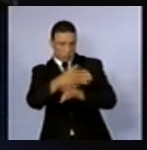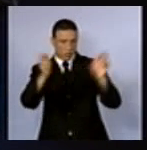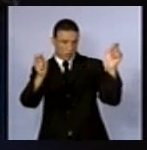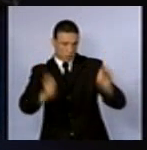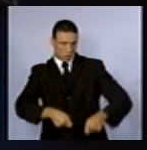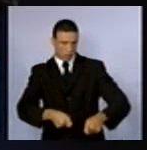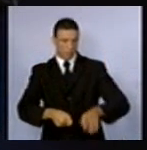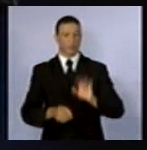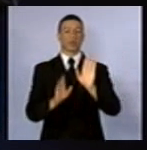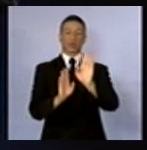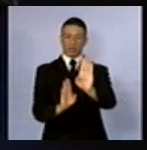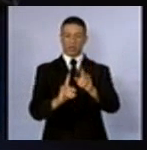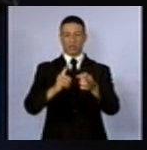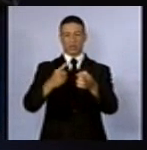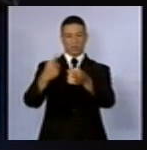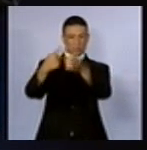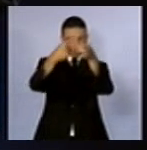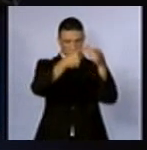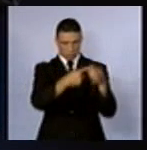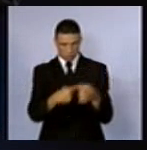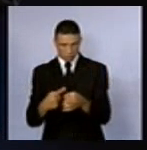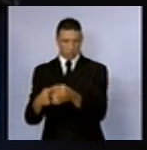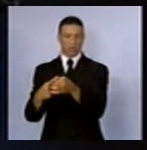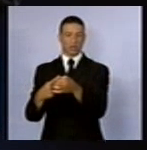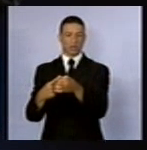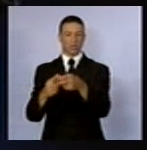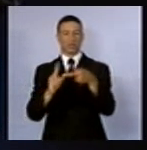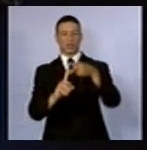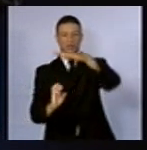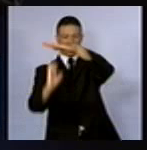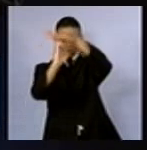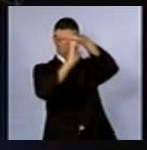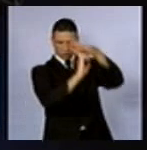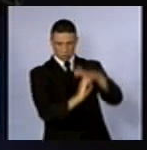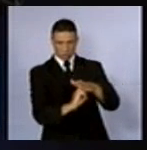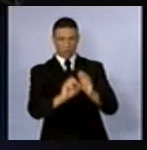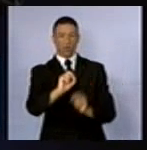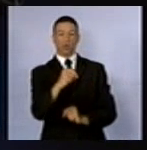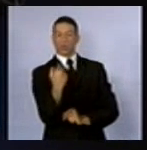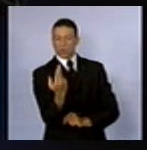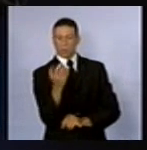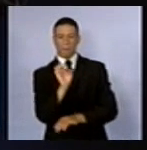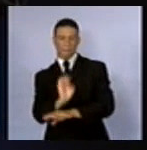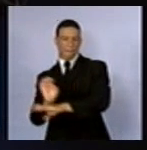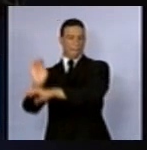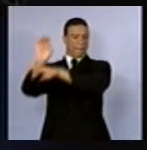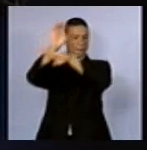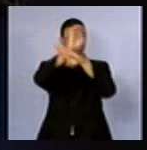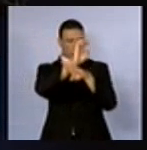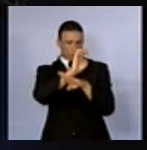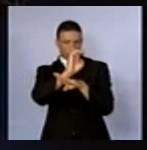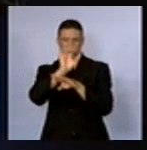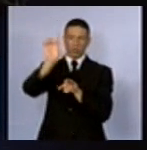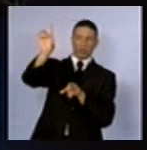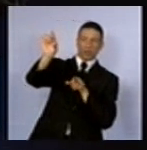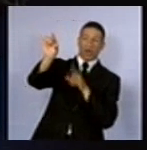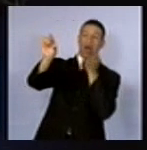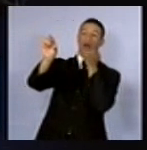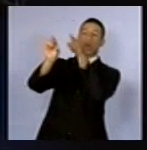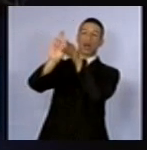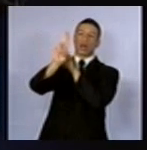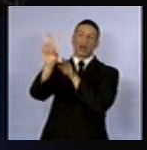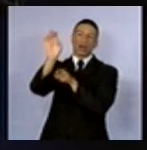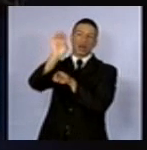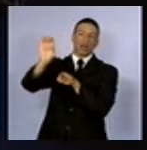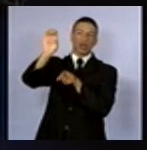pela pela concessionária ou pelo Estado ele pode acessar E e ter obter